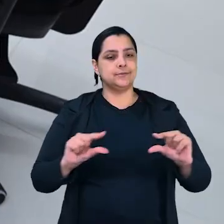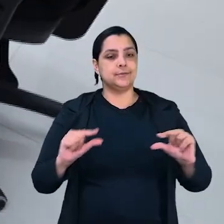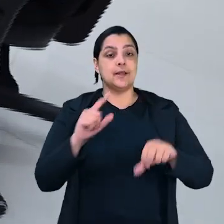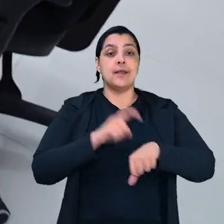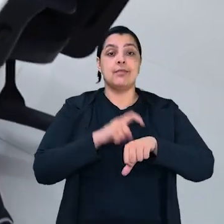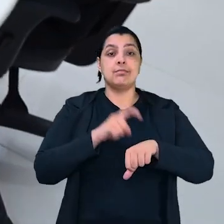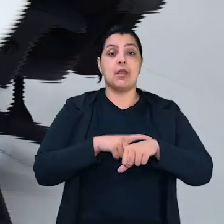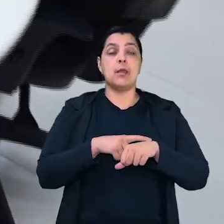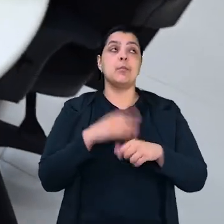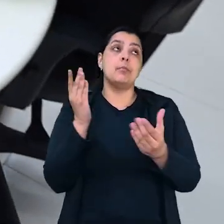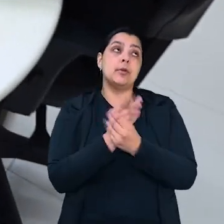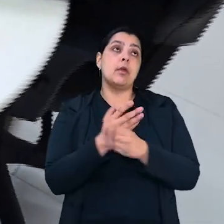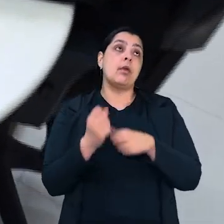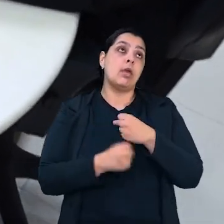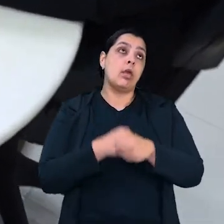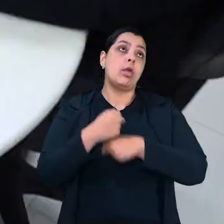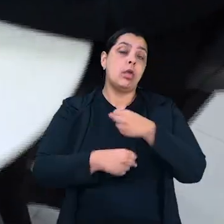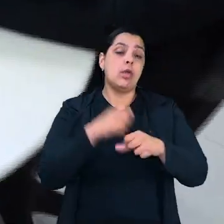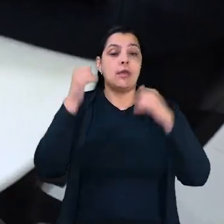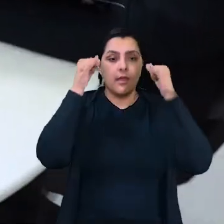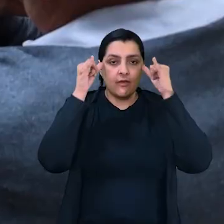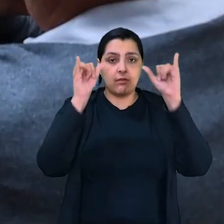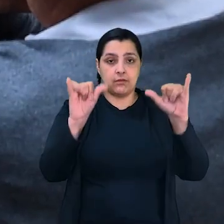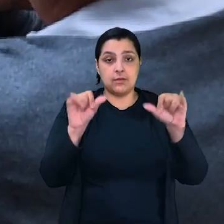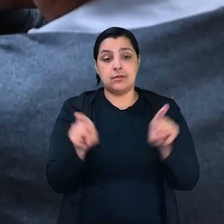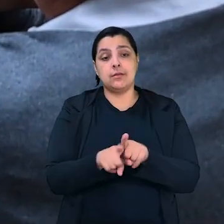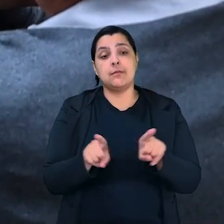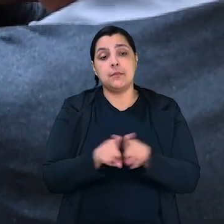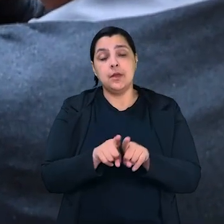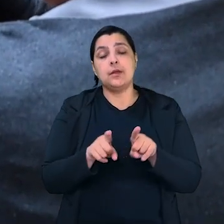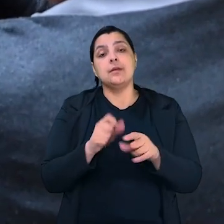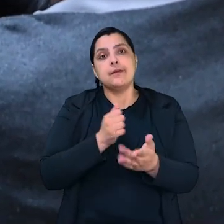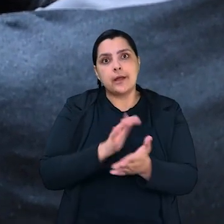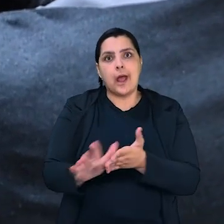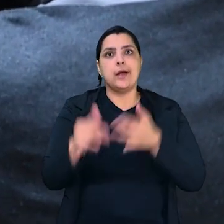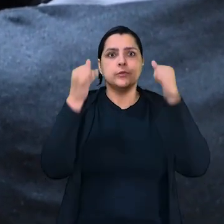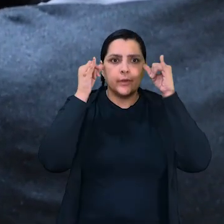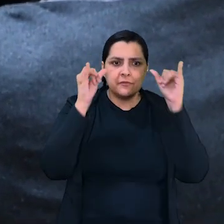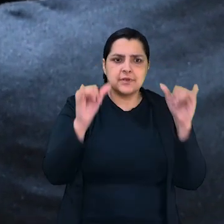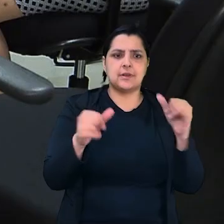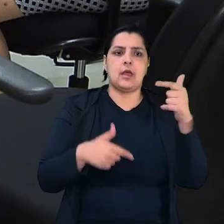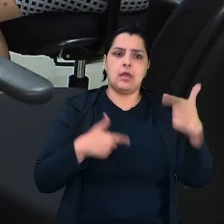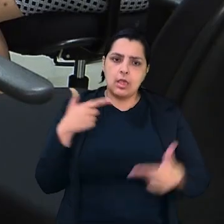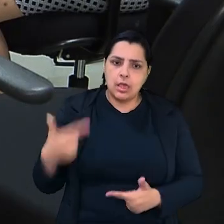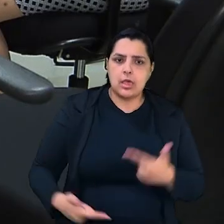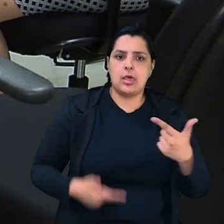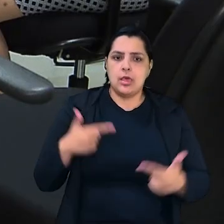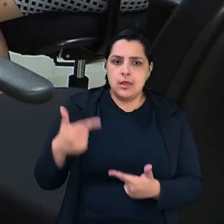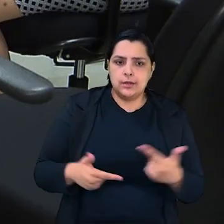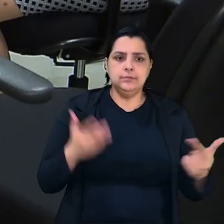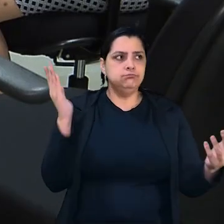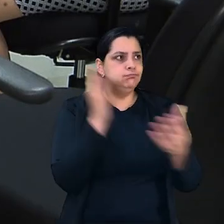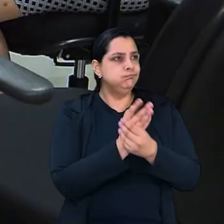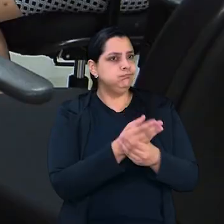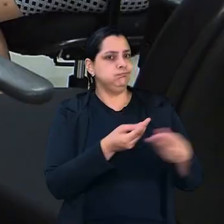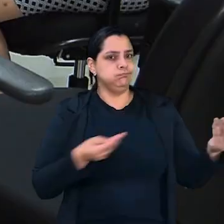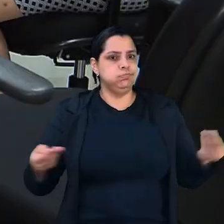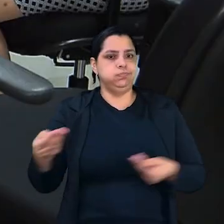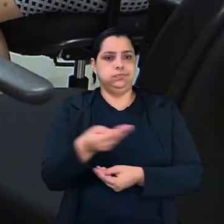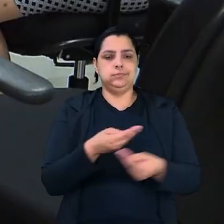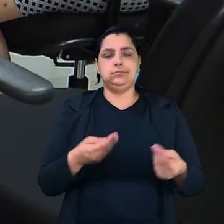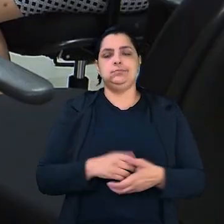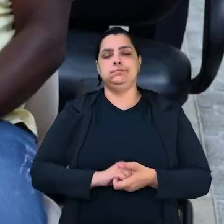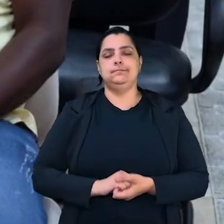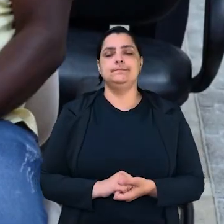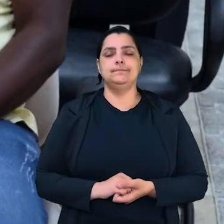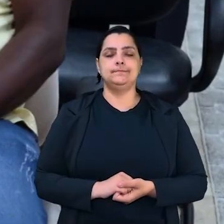conflito, reduzir o tempo de duração do processo e, claro, evitar custos relacionados à tramitação dos